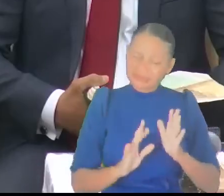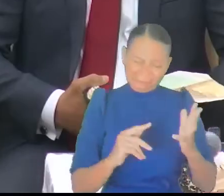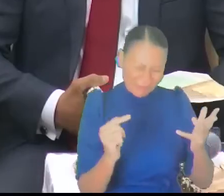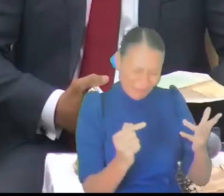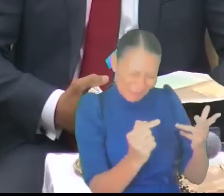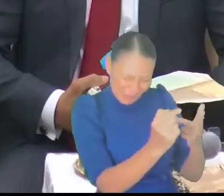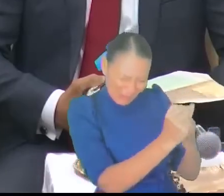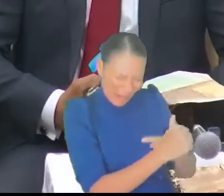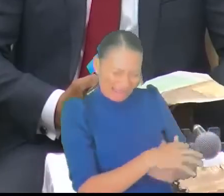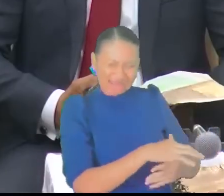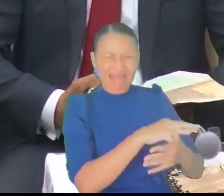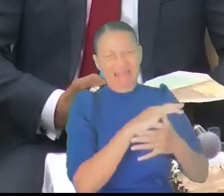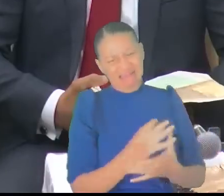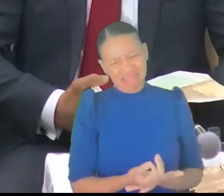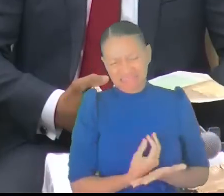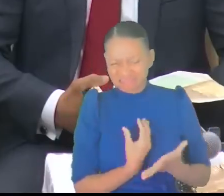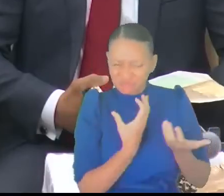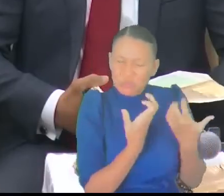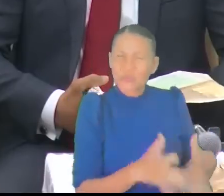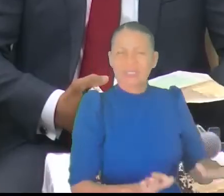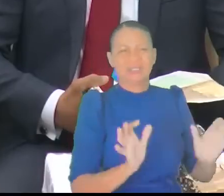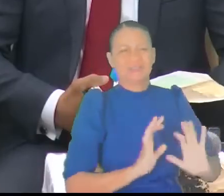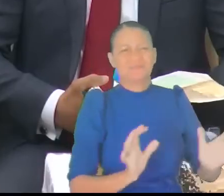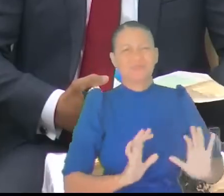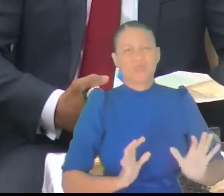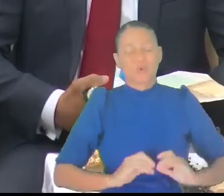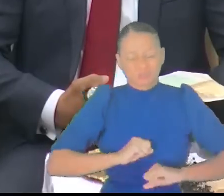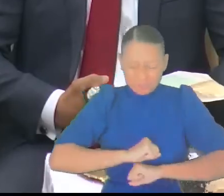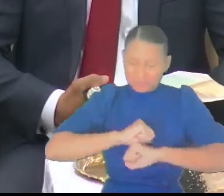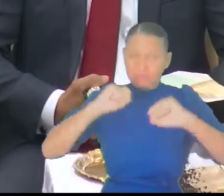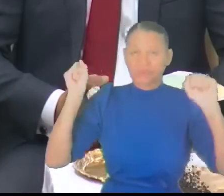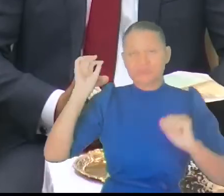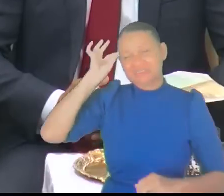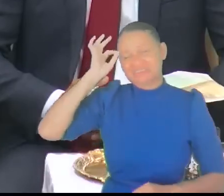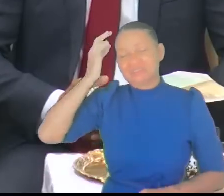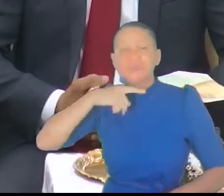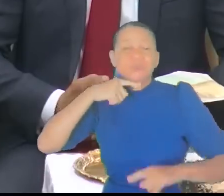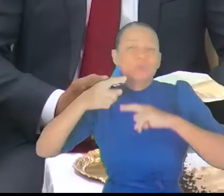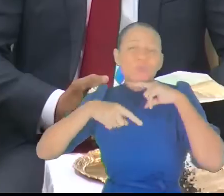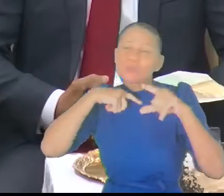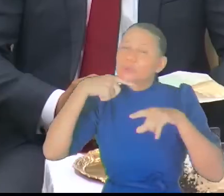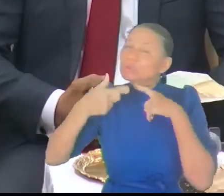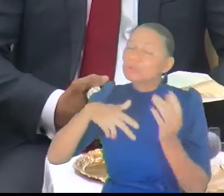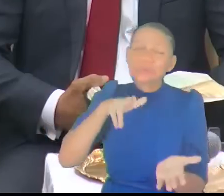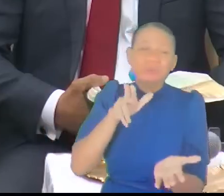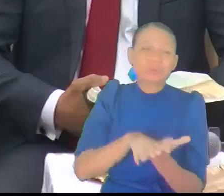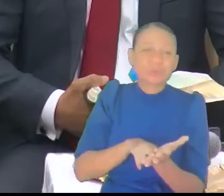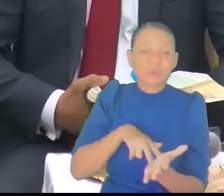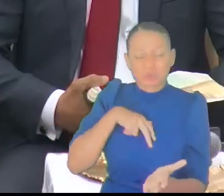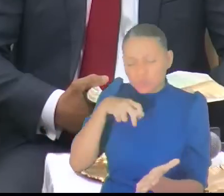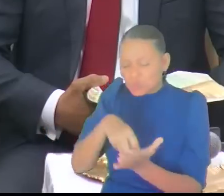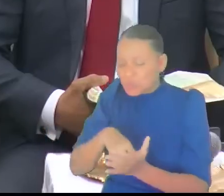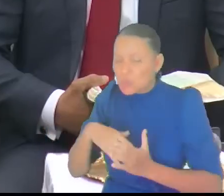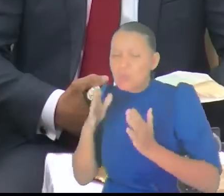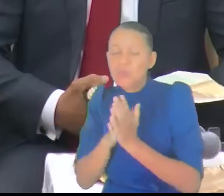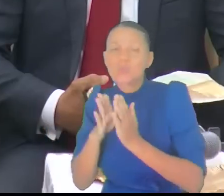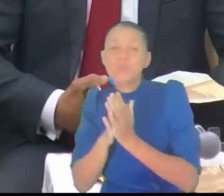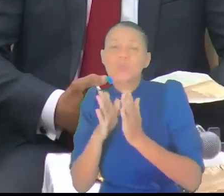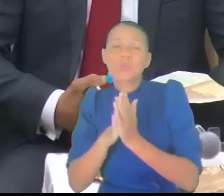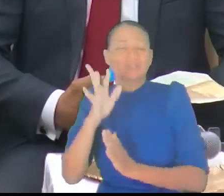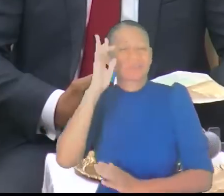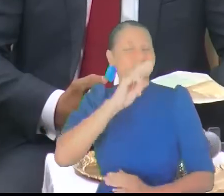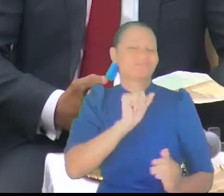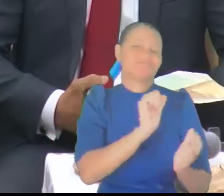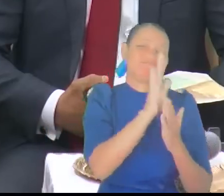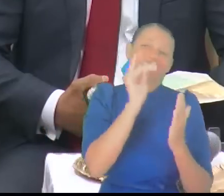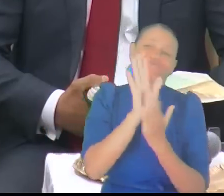trevas. Eu hoje me levantei muito cedo, perdi o sono, glória a Deus, e fui orar ao Senhor. Louvado seja Deus